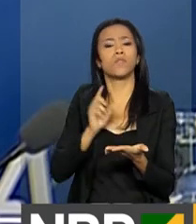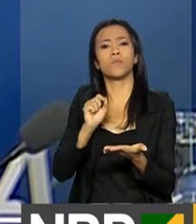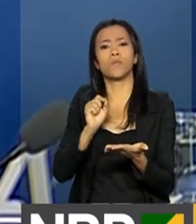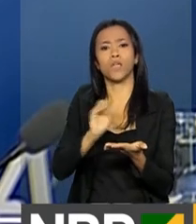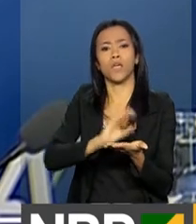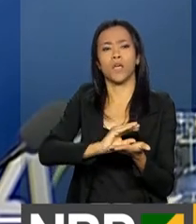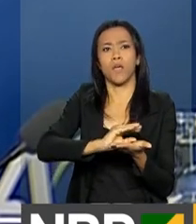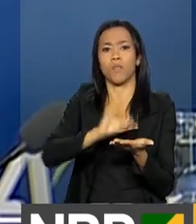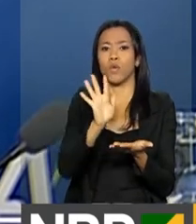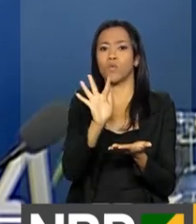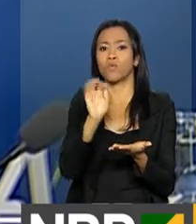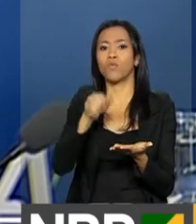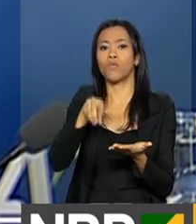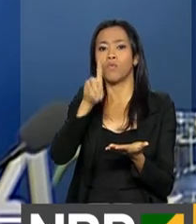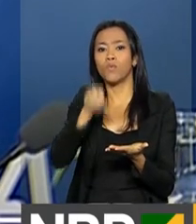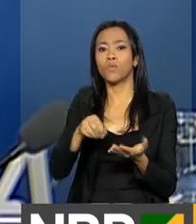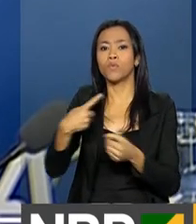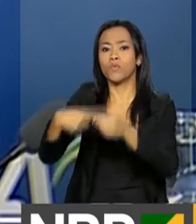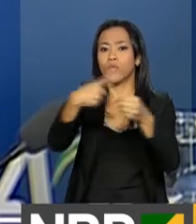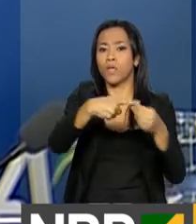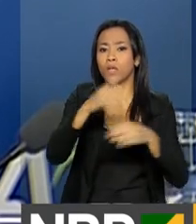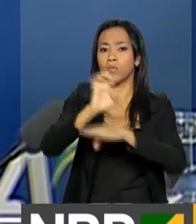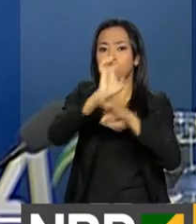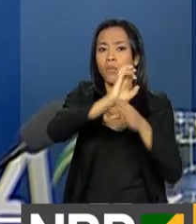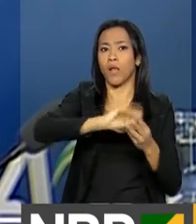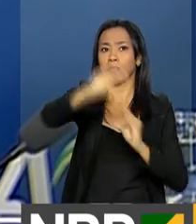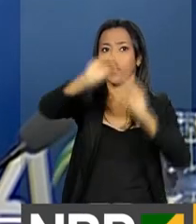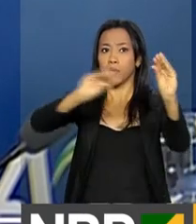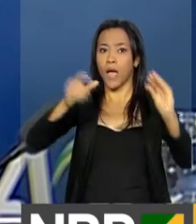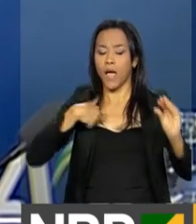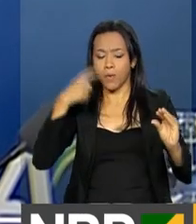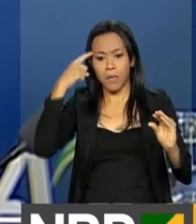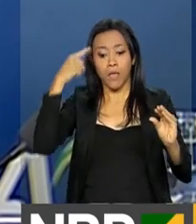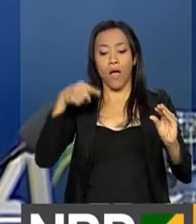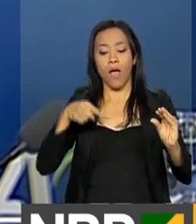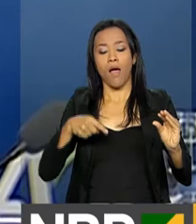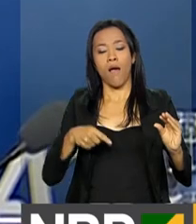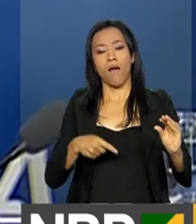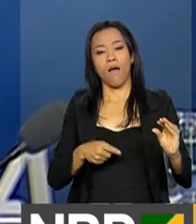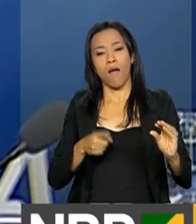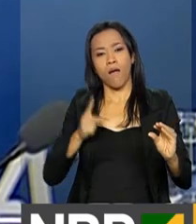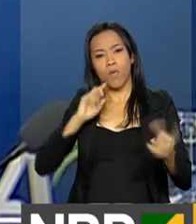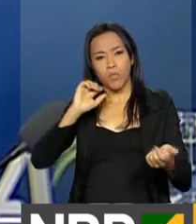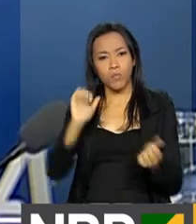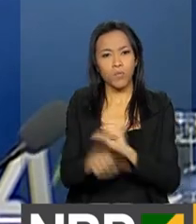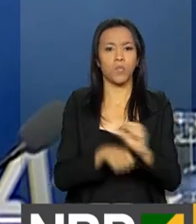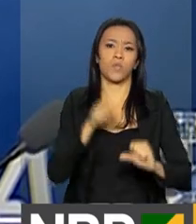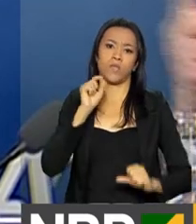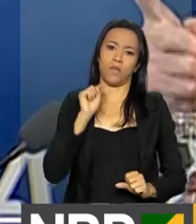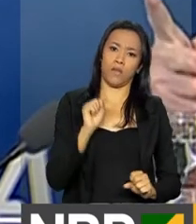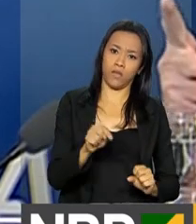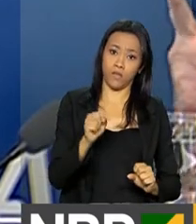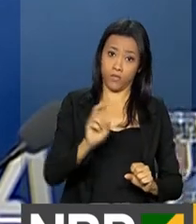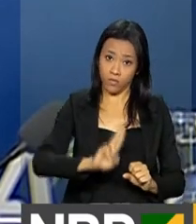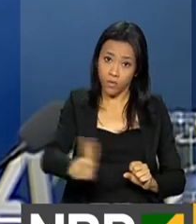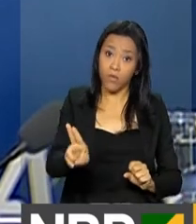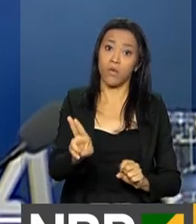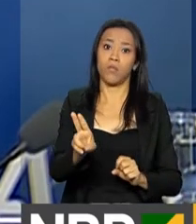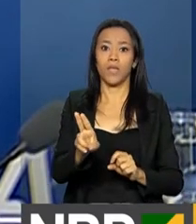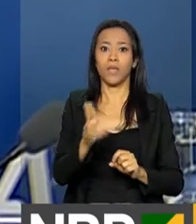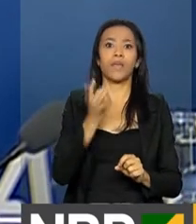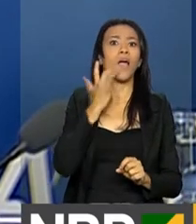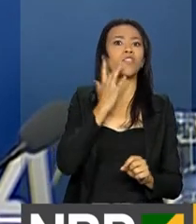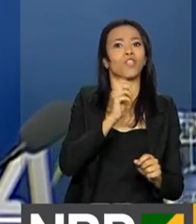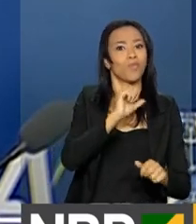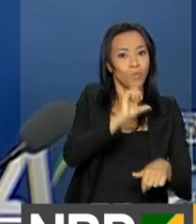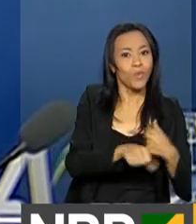dos estados e dos municípios. Quando a União se deu conta disso, ela mudou a denominação. ao fundamento de que, mudando a denominação, mudaria a